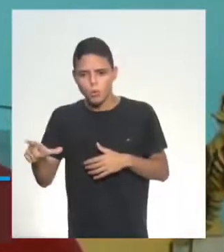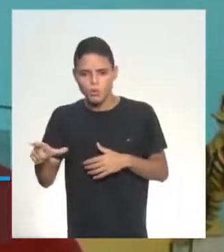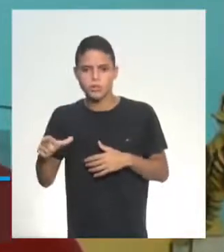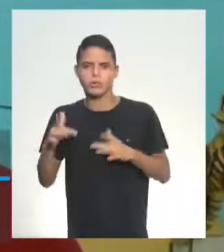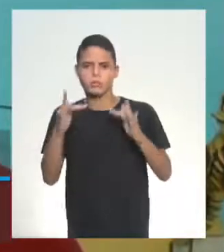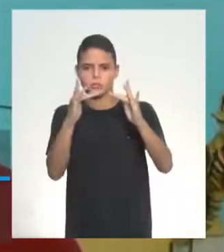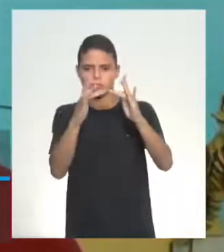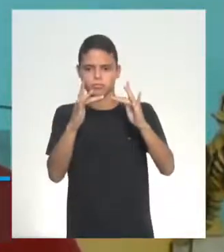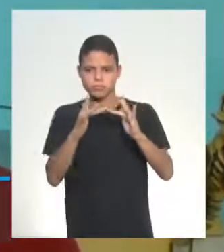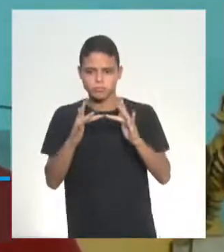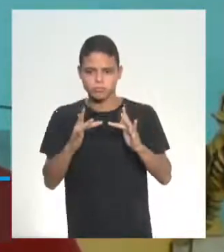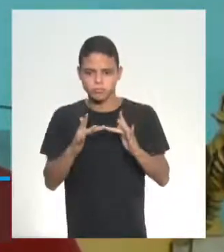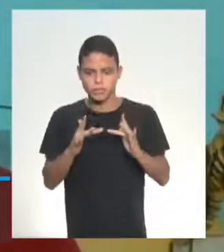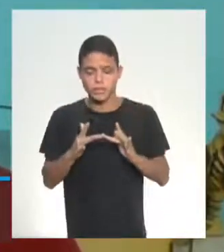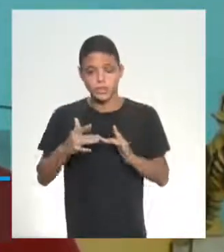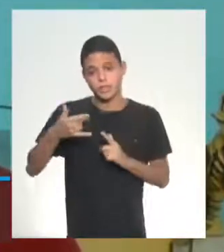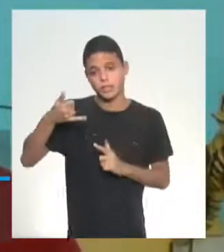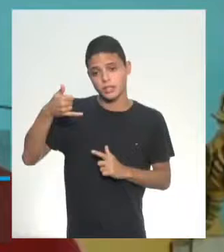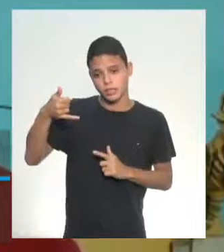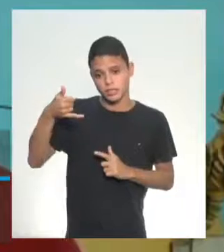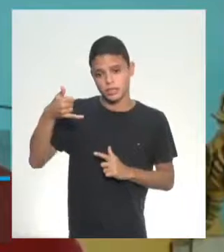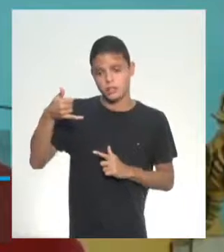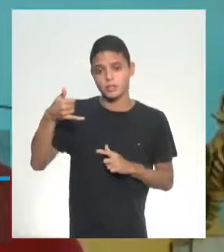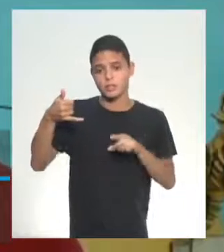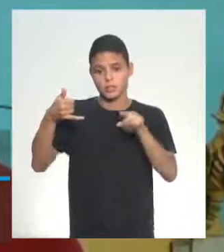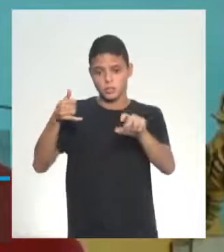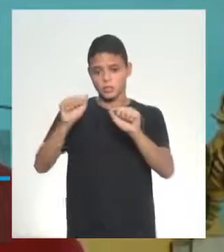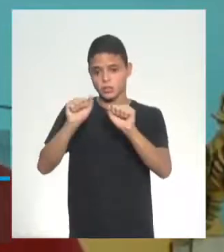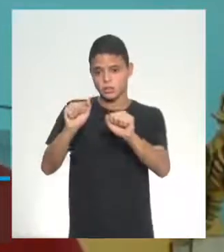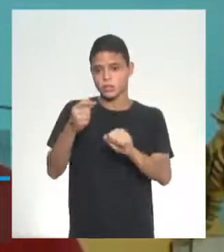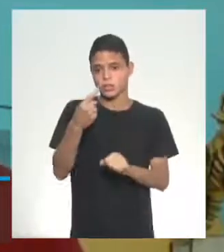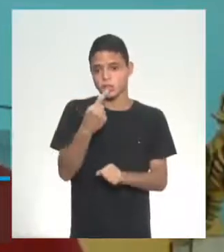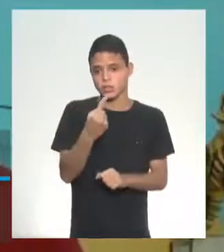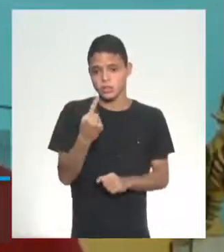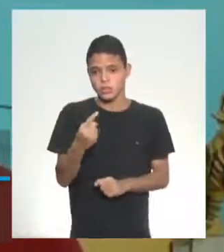gente é pelo nosso telefone. Você liga no 11